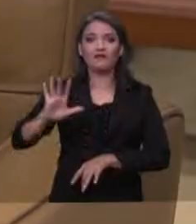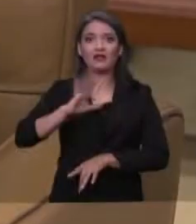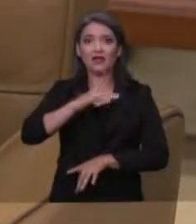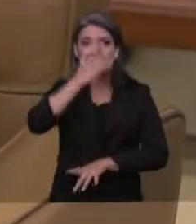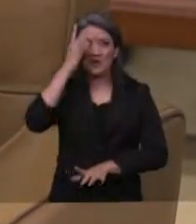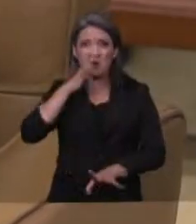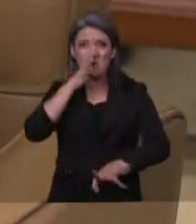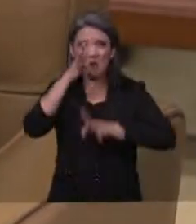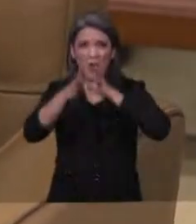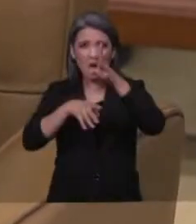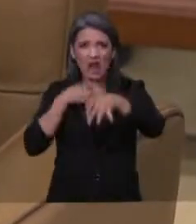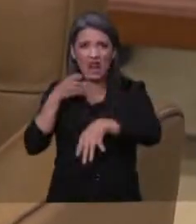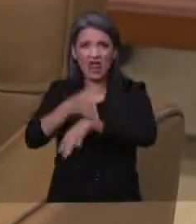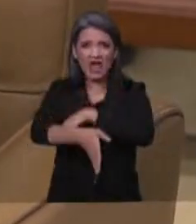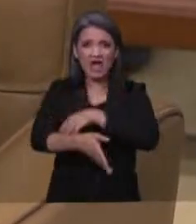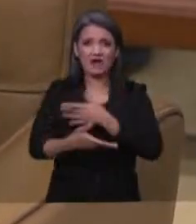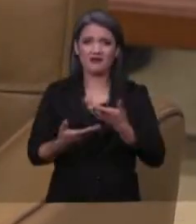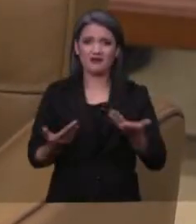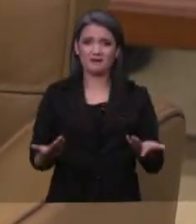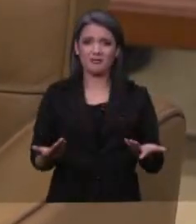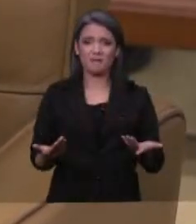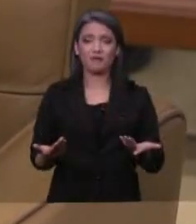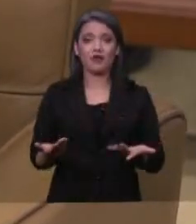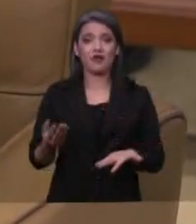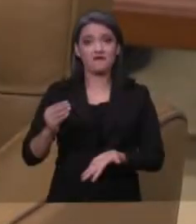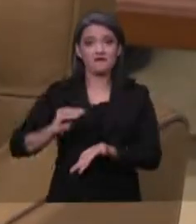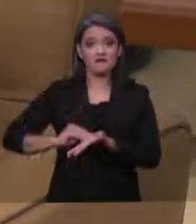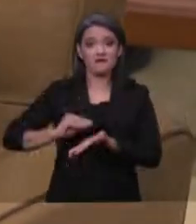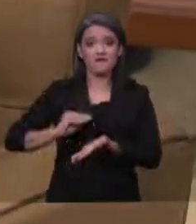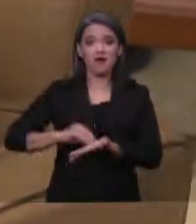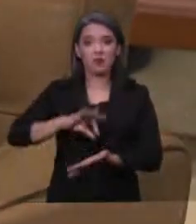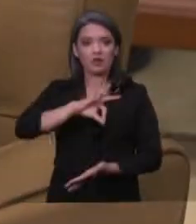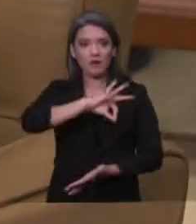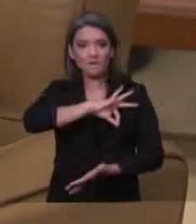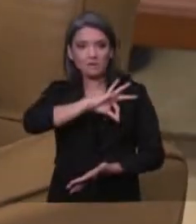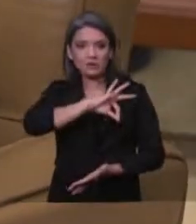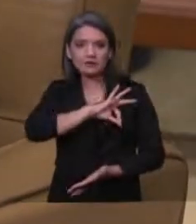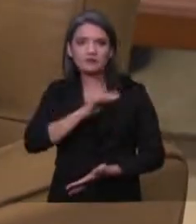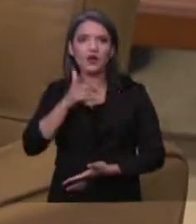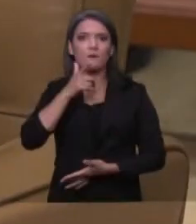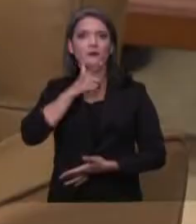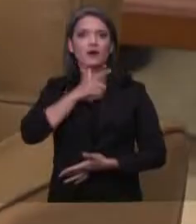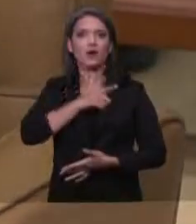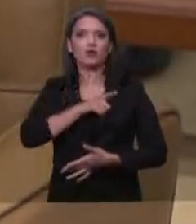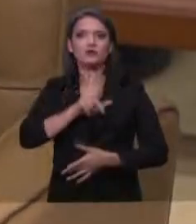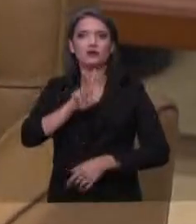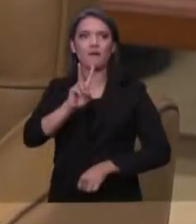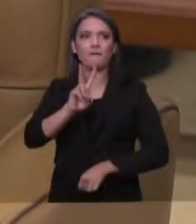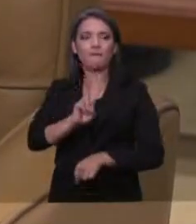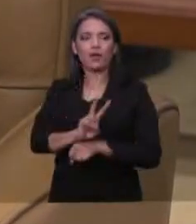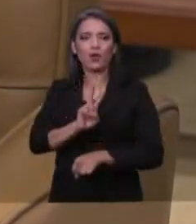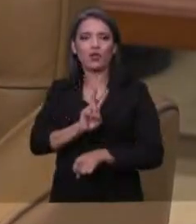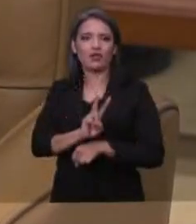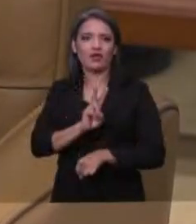E falta de forças policiais para fazerem face a esse